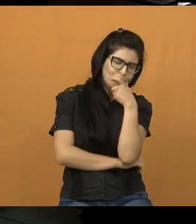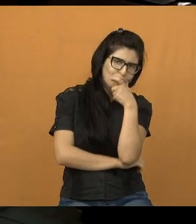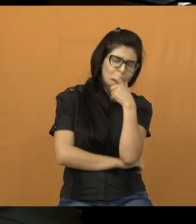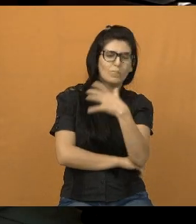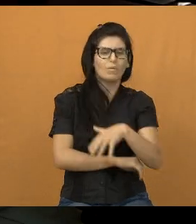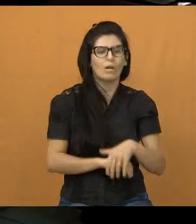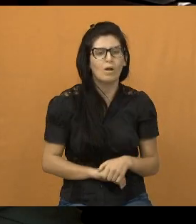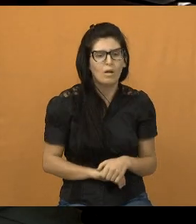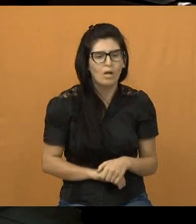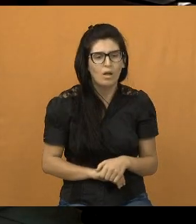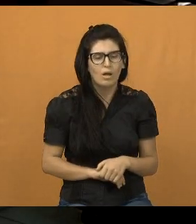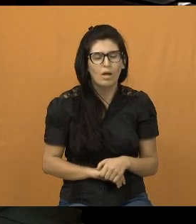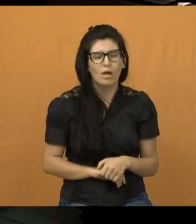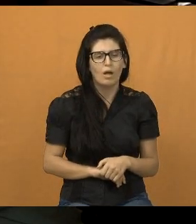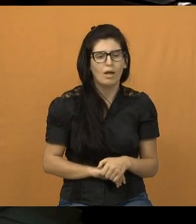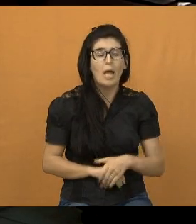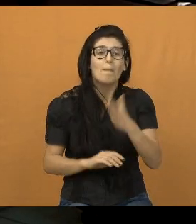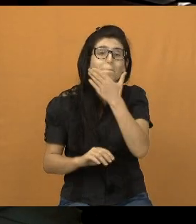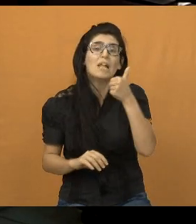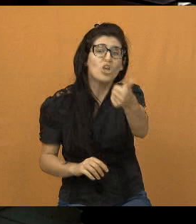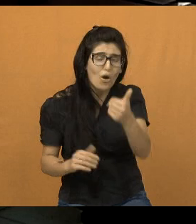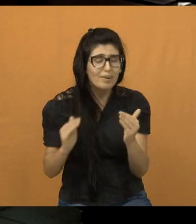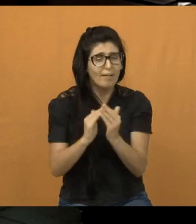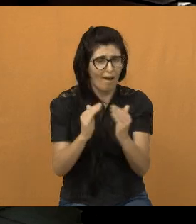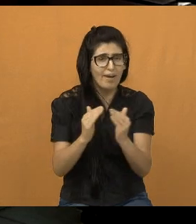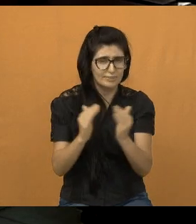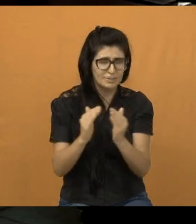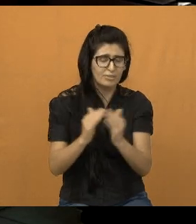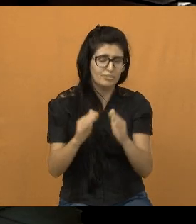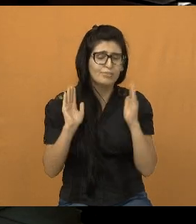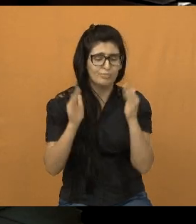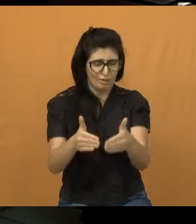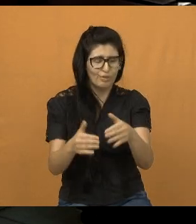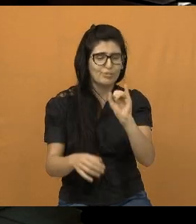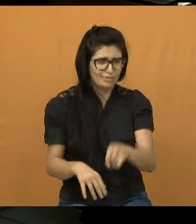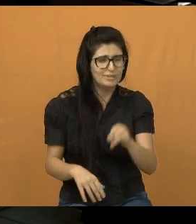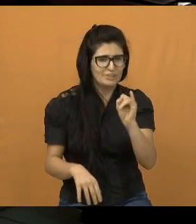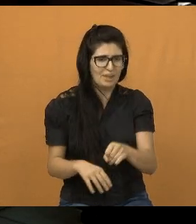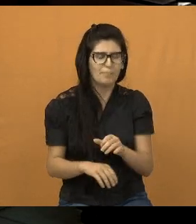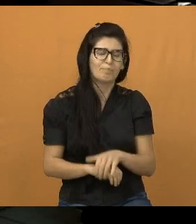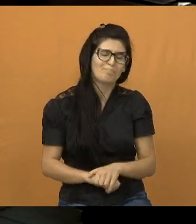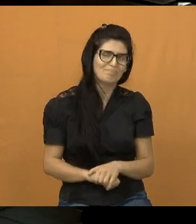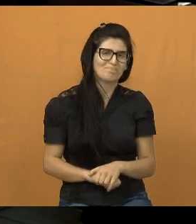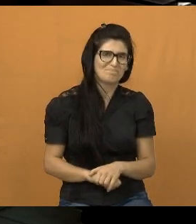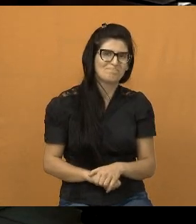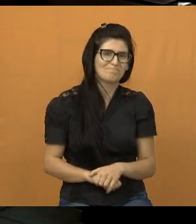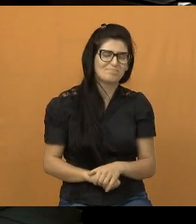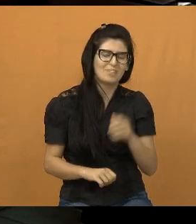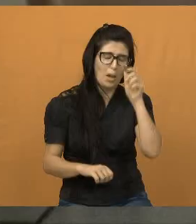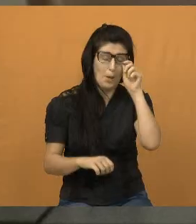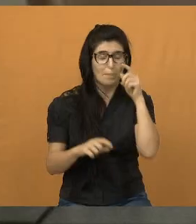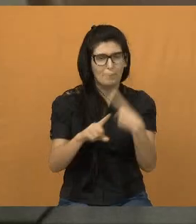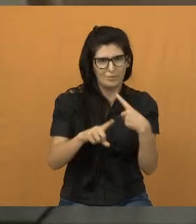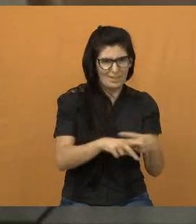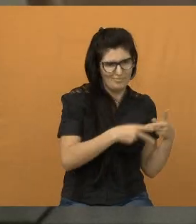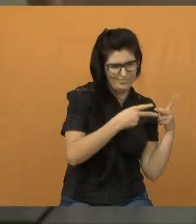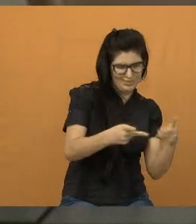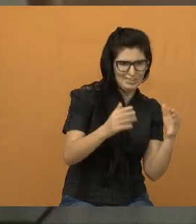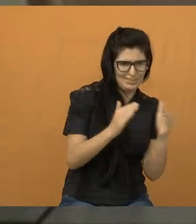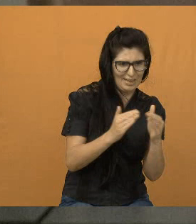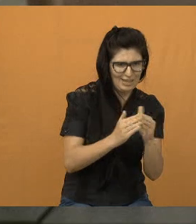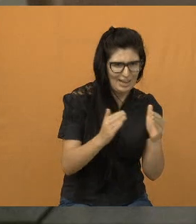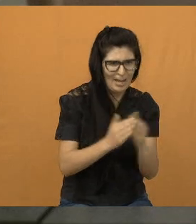Ele entra no quadro do Melhor em Casa. Melhor em Casa. Tá? Me achei, computado. Então. Porque a assistência domiciliar ela tem